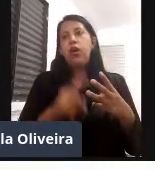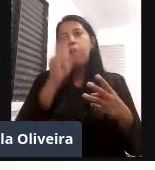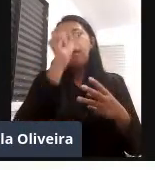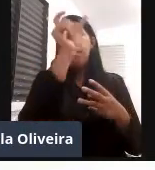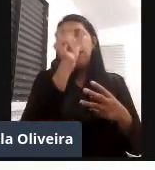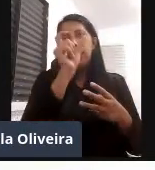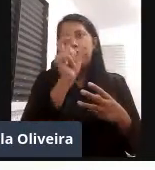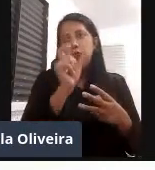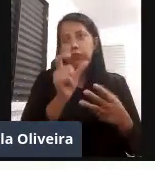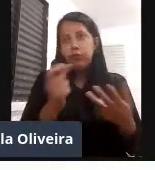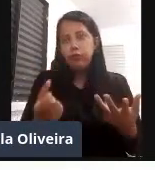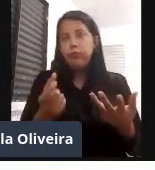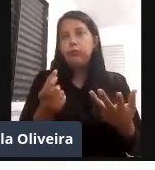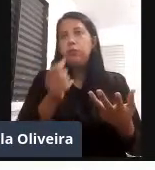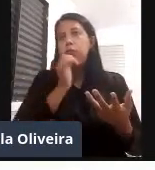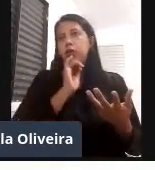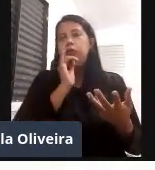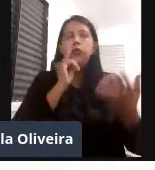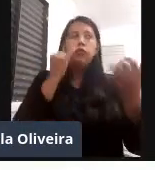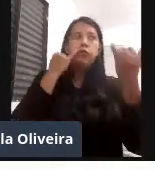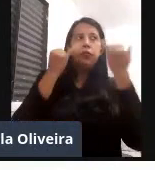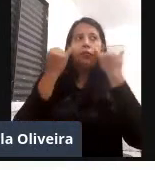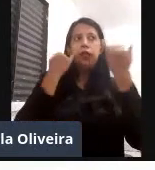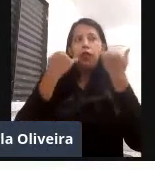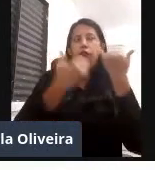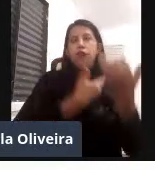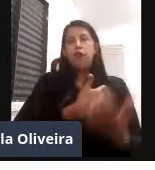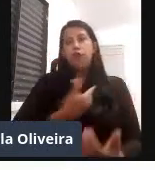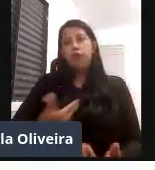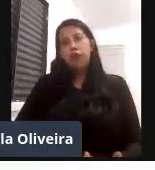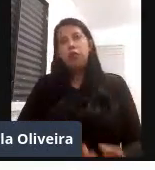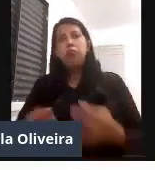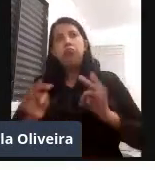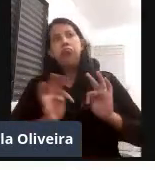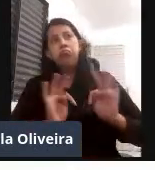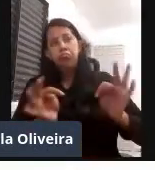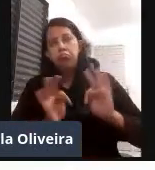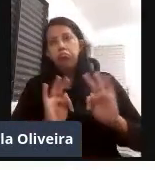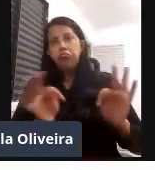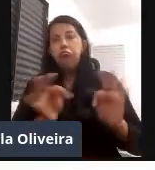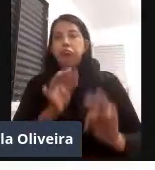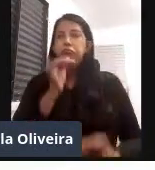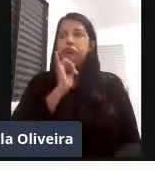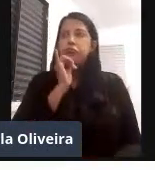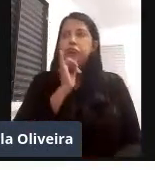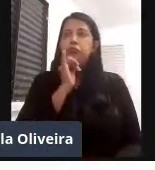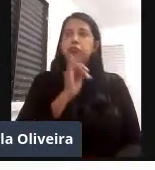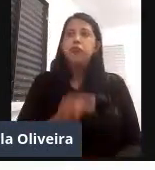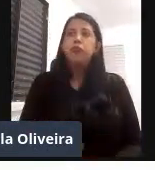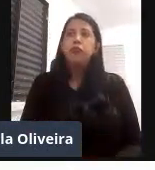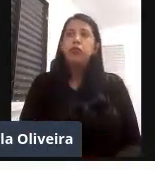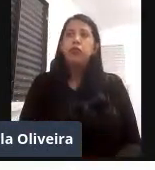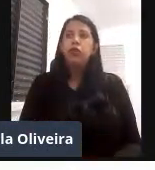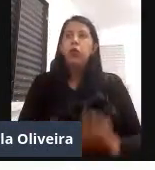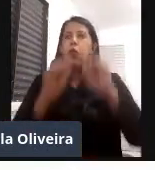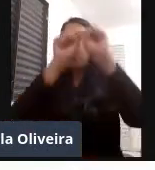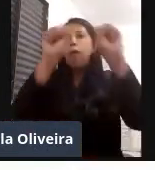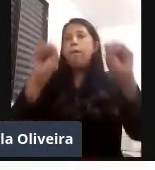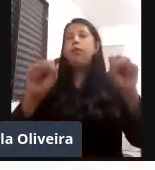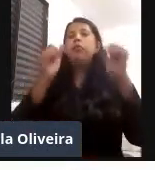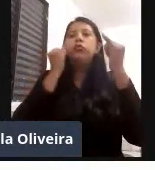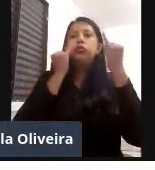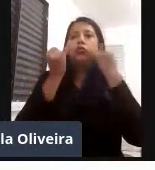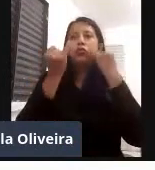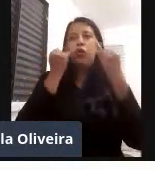ser dados governamentais, tecnologias. A base que eu vou utilizar aqui no exemplo,